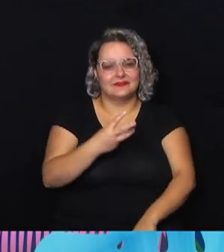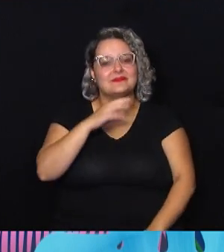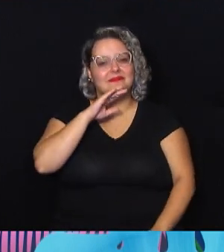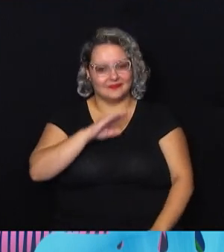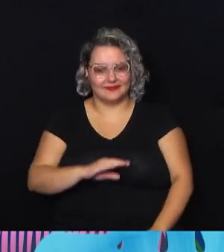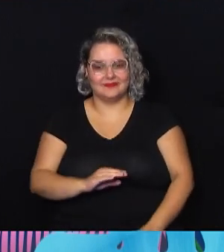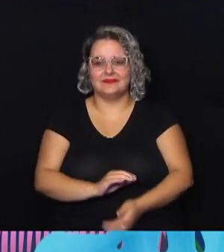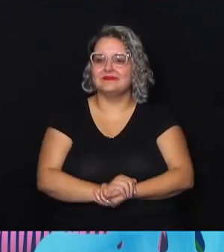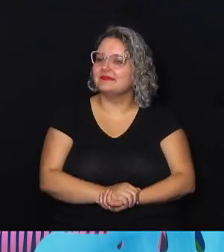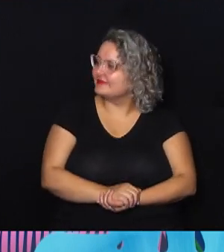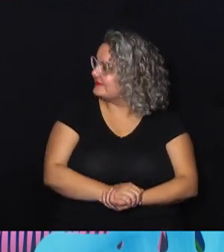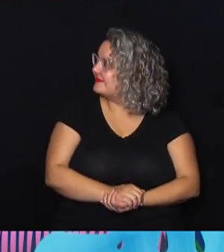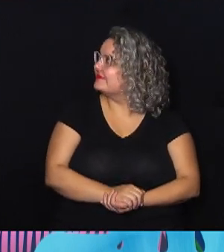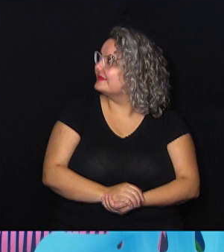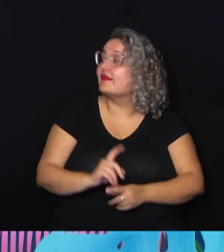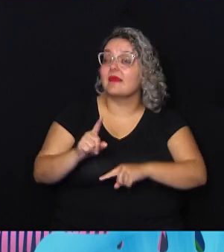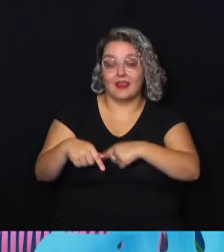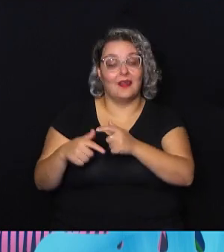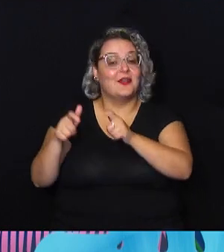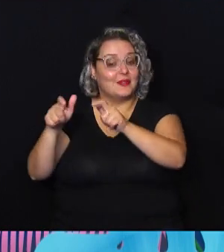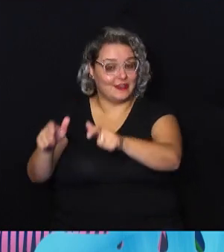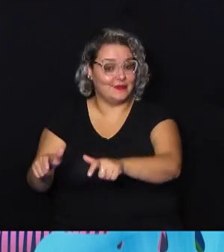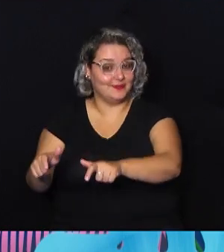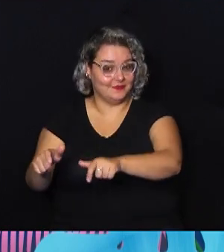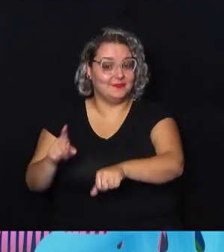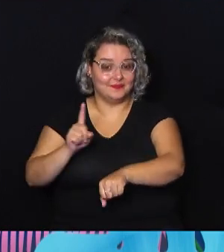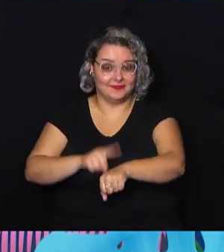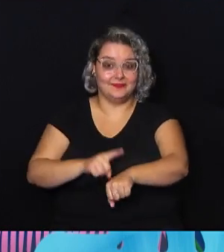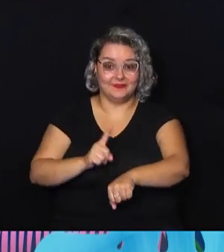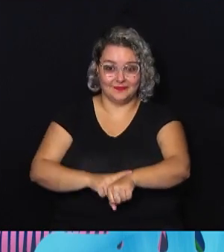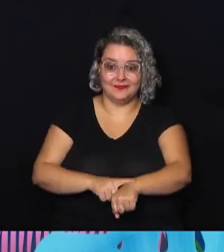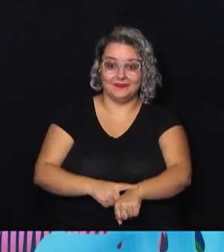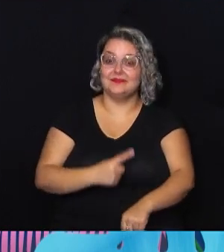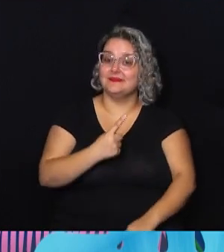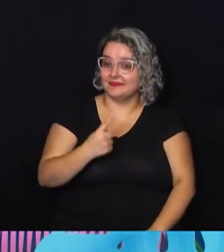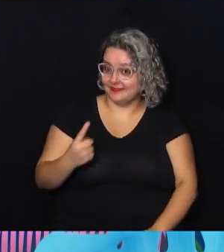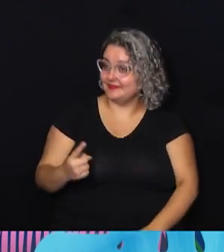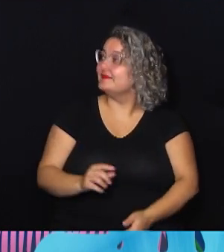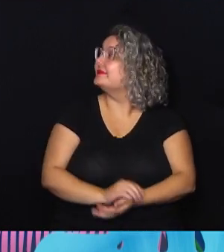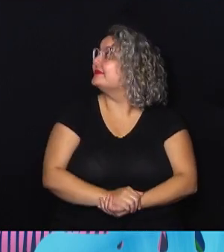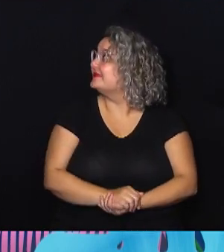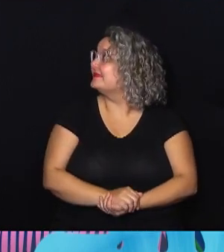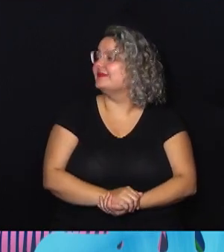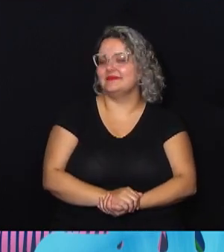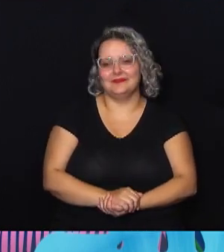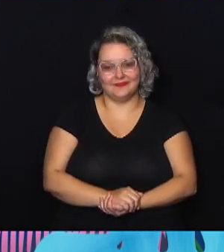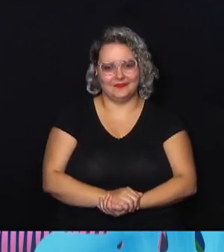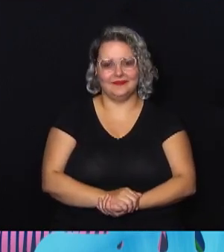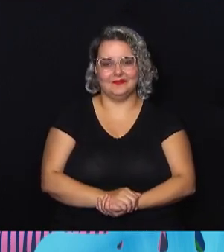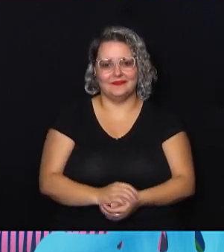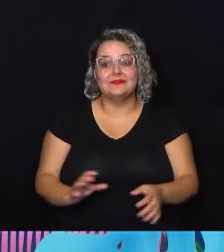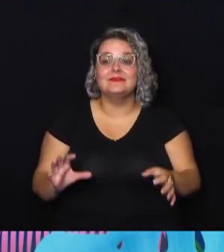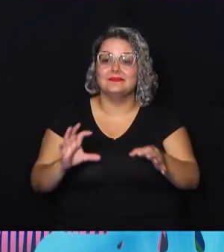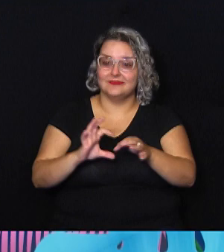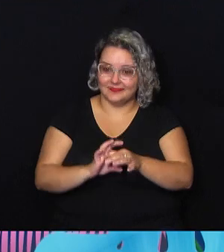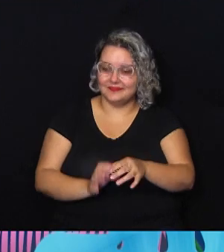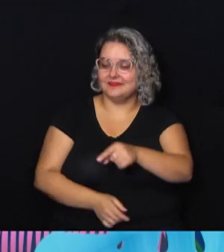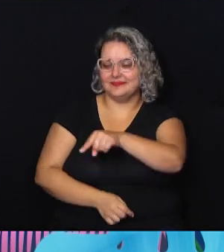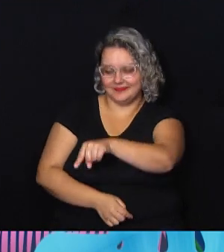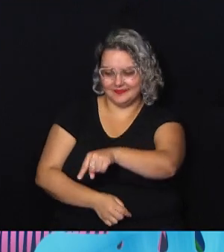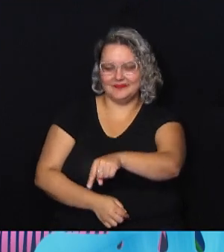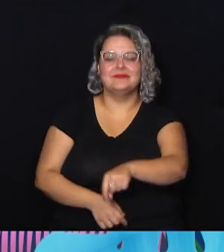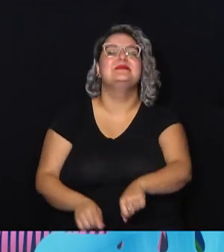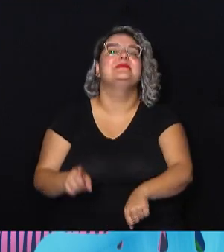tarde. Curumins da Tribo, em Joaquim Egídio, a partir das 11. E o bloco Unidos da Tribo, também em